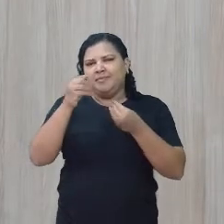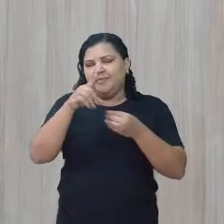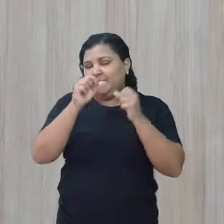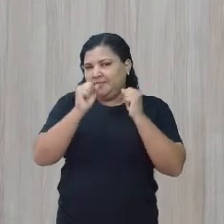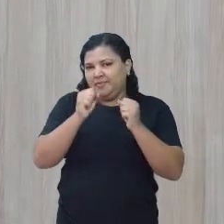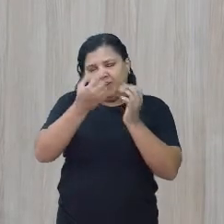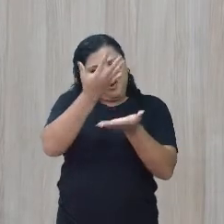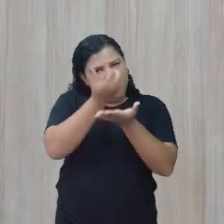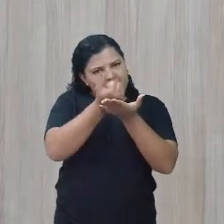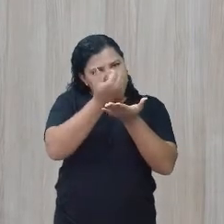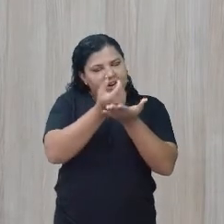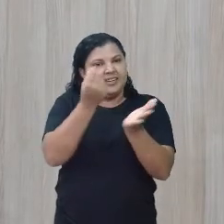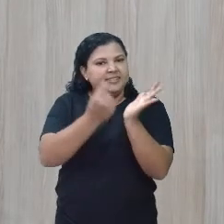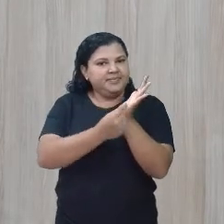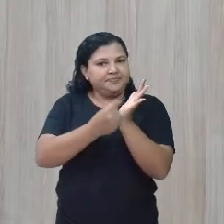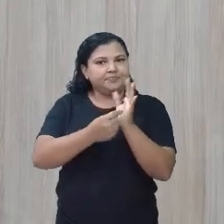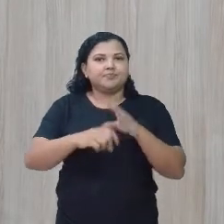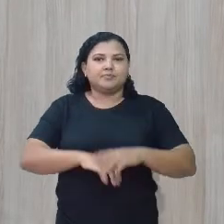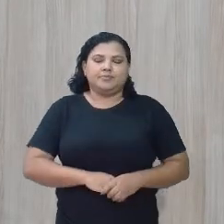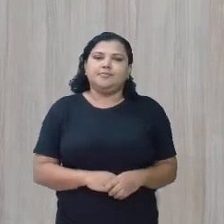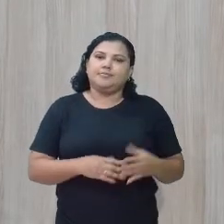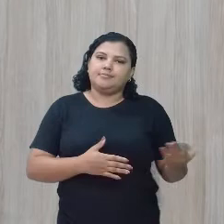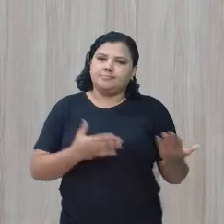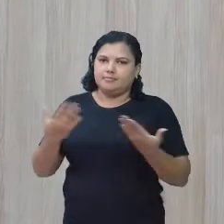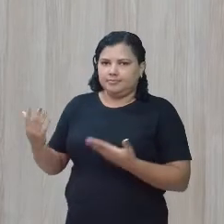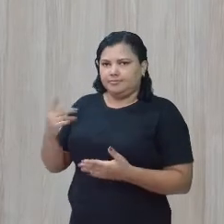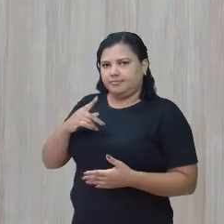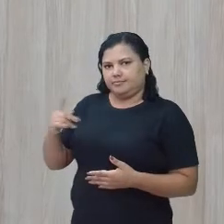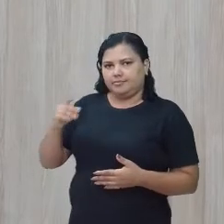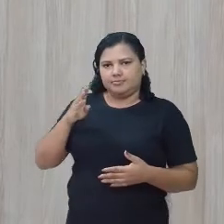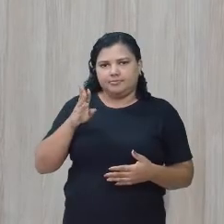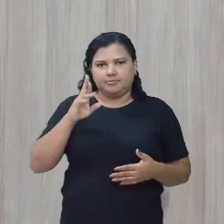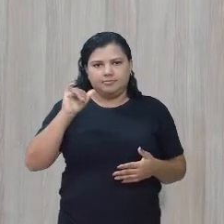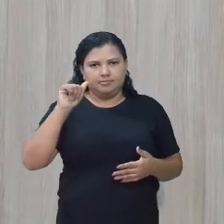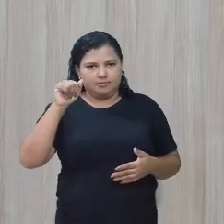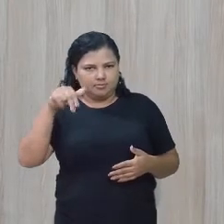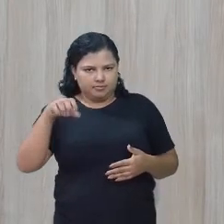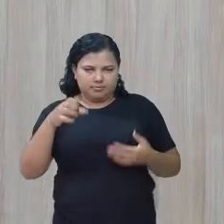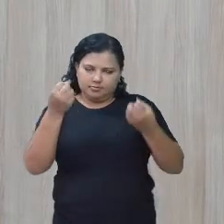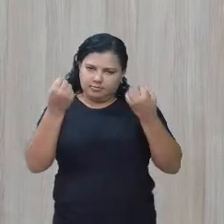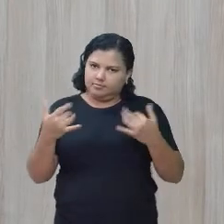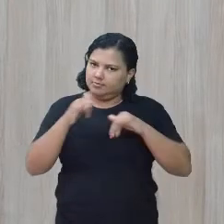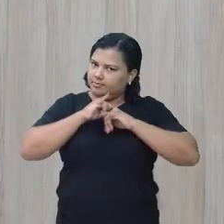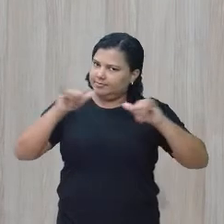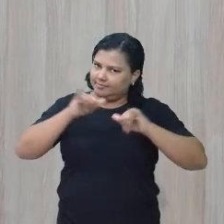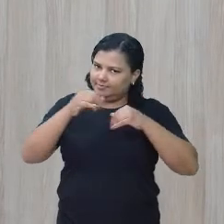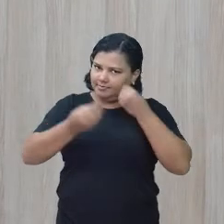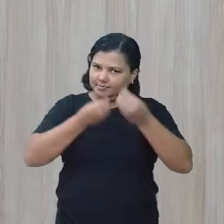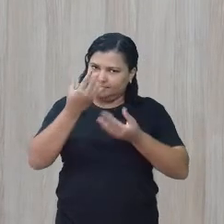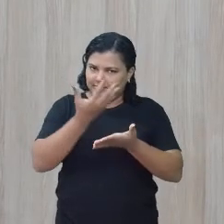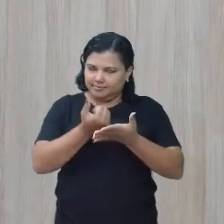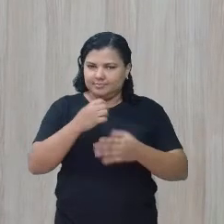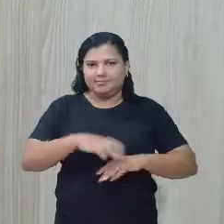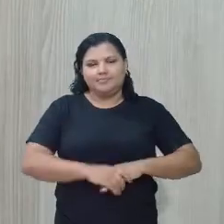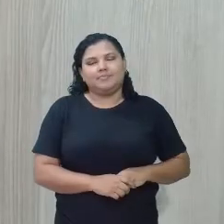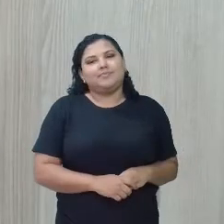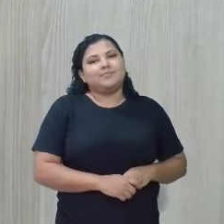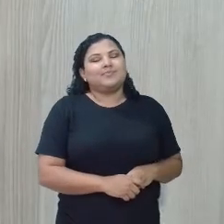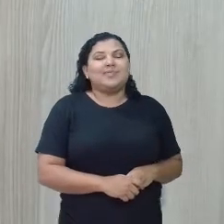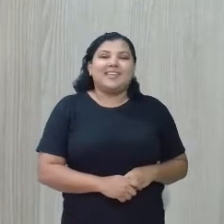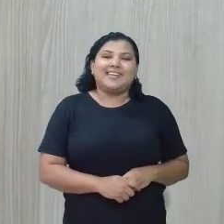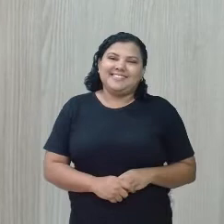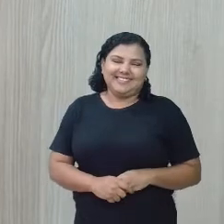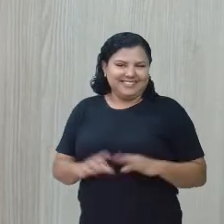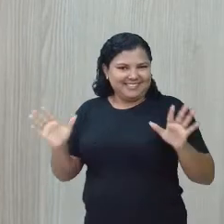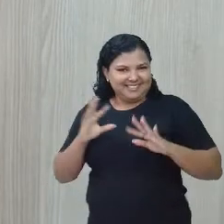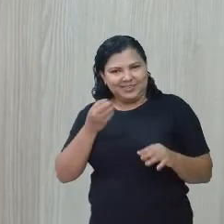para baixar o nosso aplicativo, eu vou passar a palavra para a Briane e ela vai dar aí as diretrizes para você. Bom,